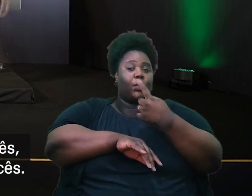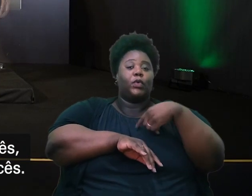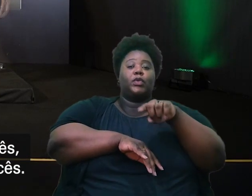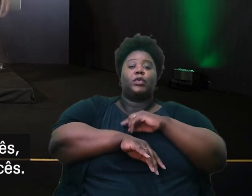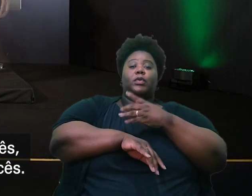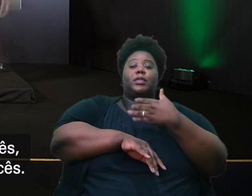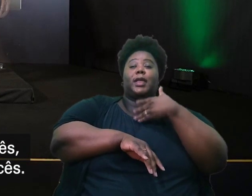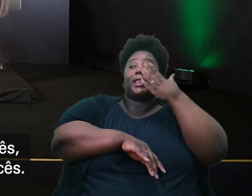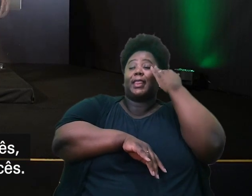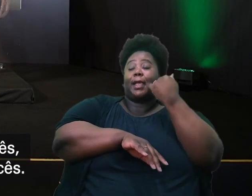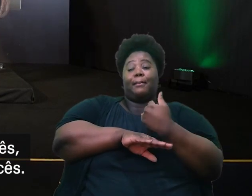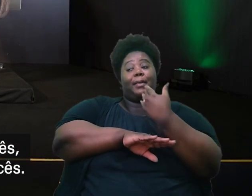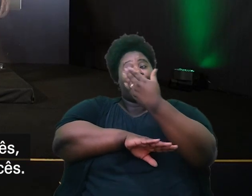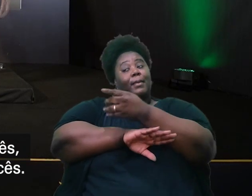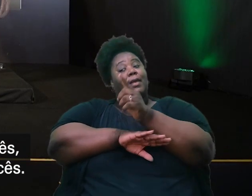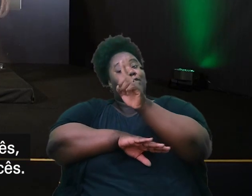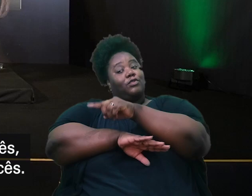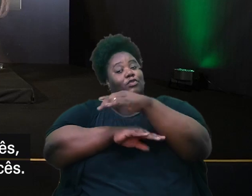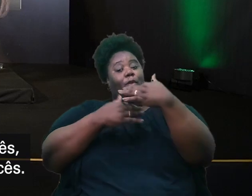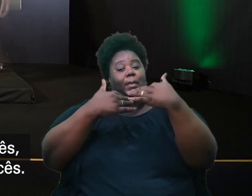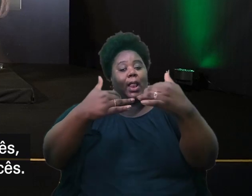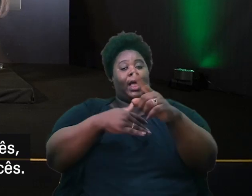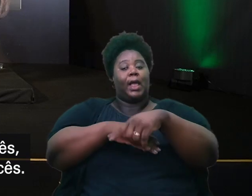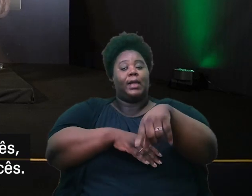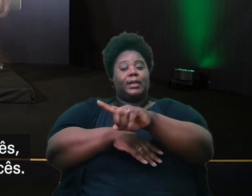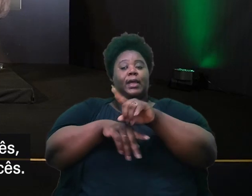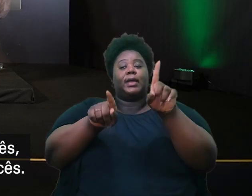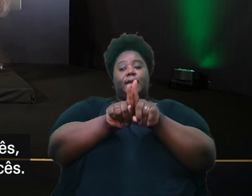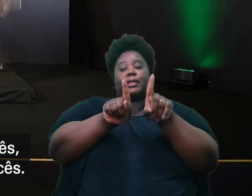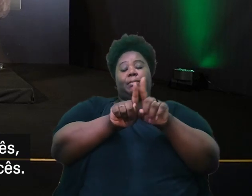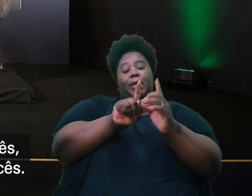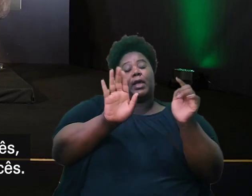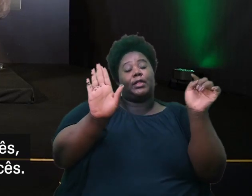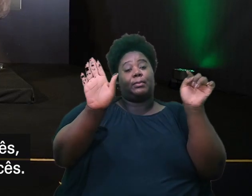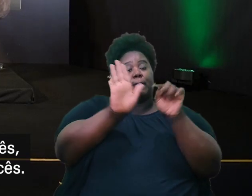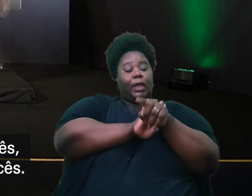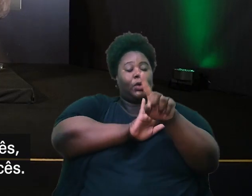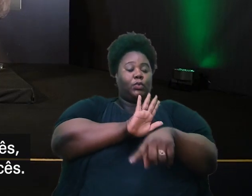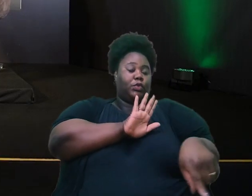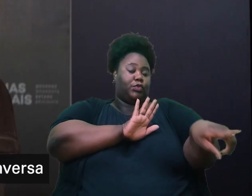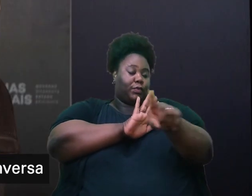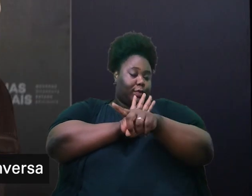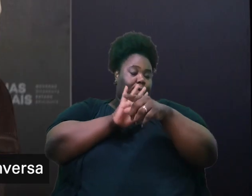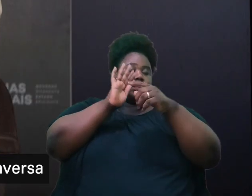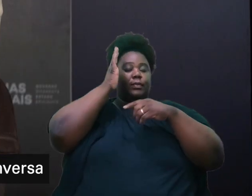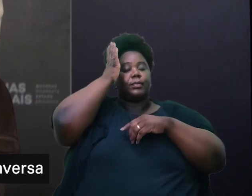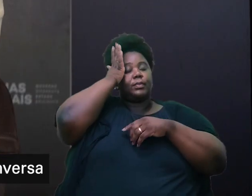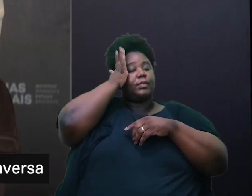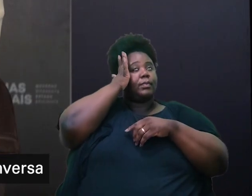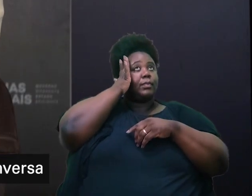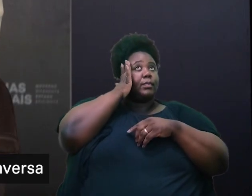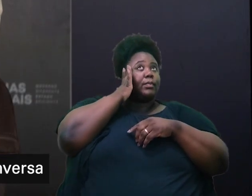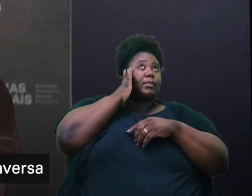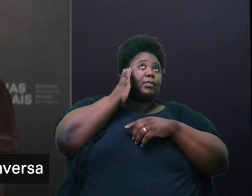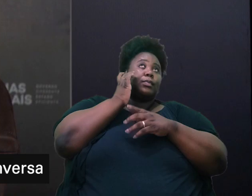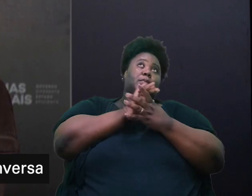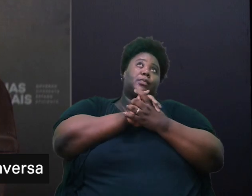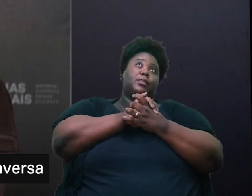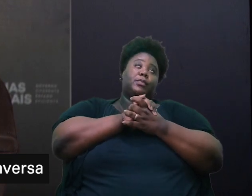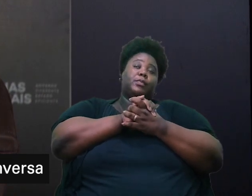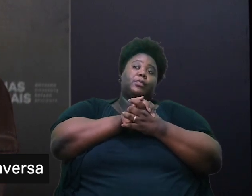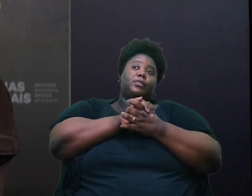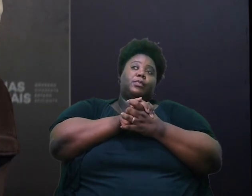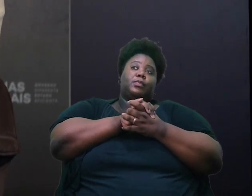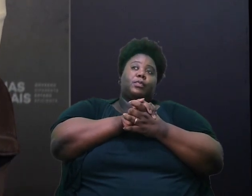quer muito mais ouvir vocês, ouvir as perguntas que virão de vocês. Então a gente vai fazer uma breve